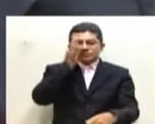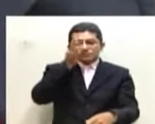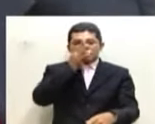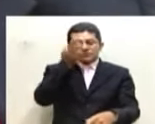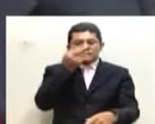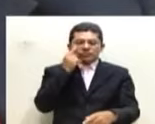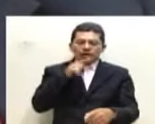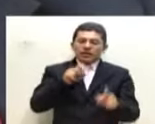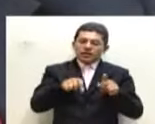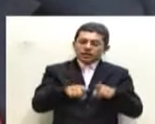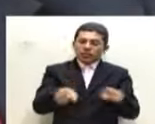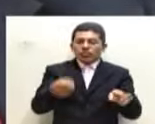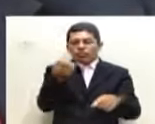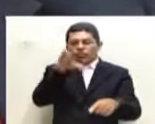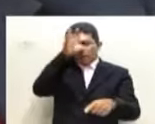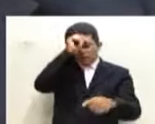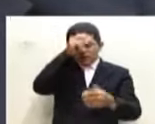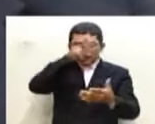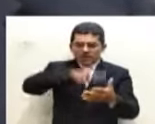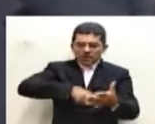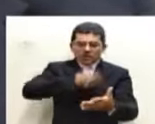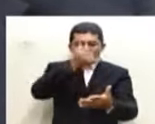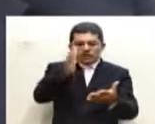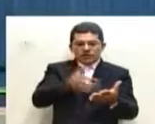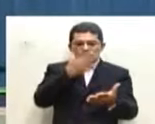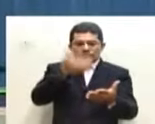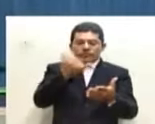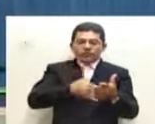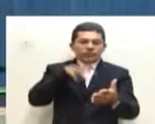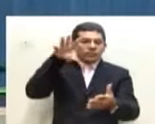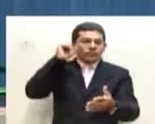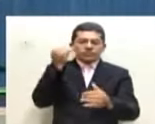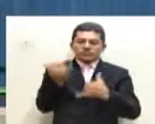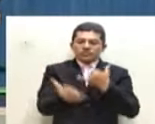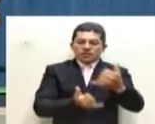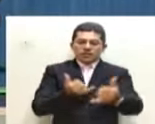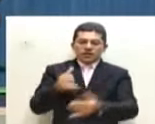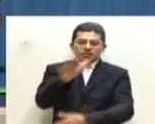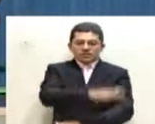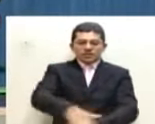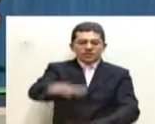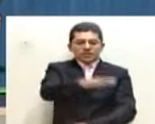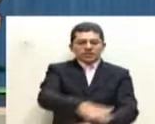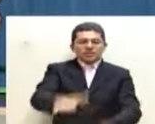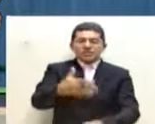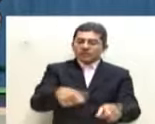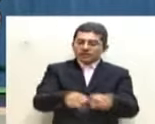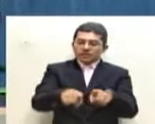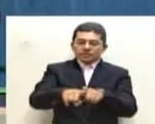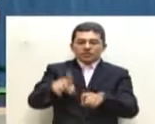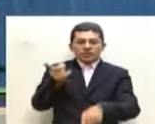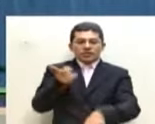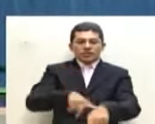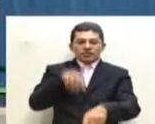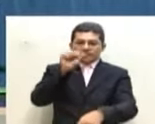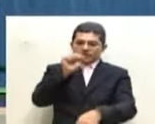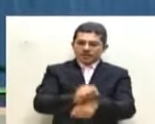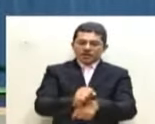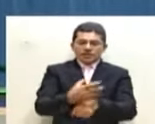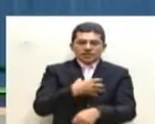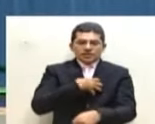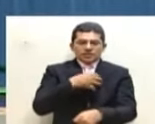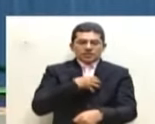um livro, ouvir uma música, brincar com os filhos. Há também a hora de parar para